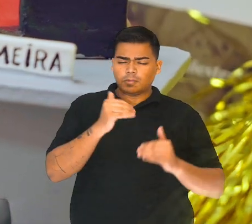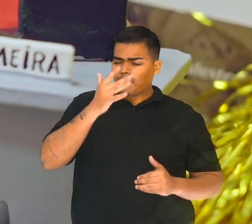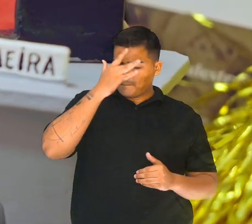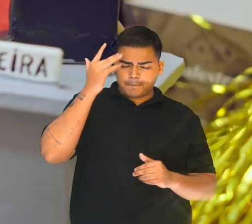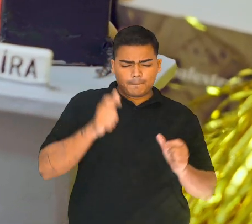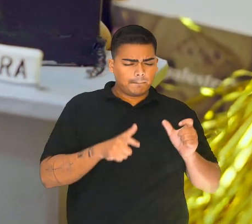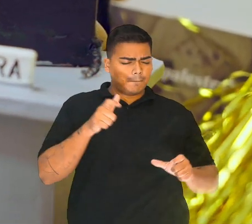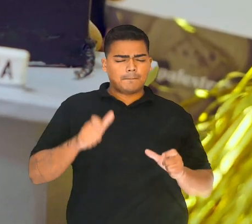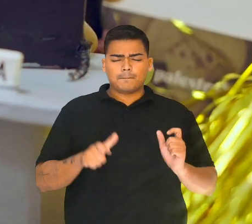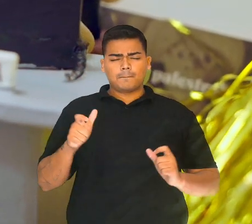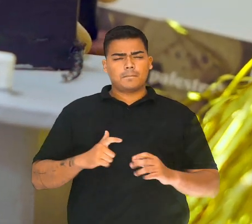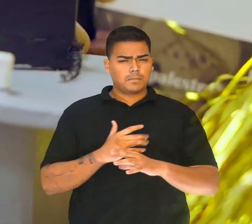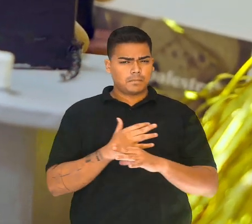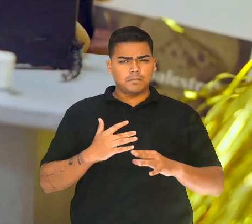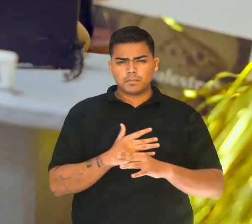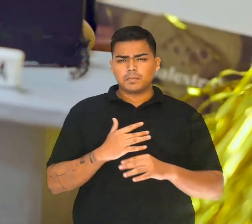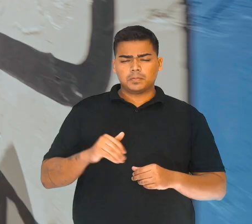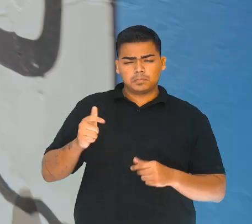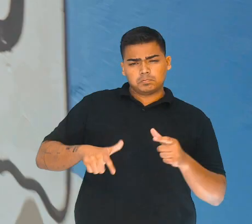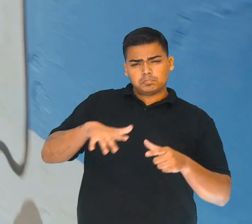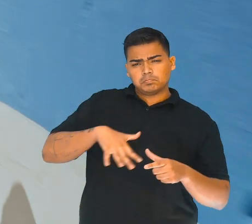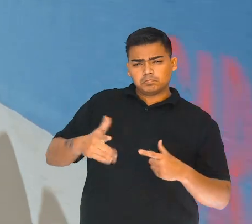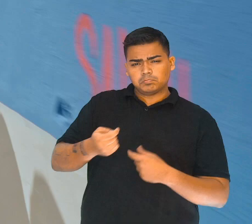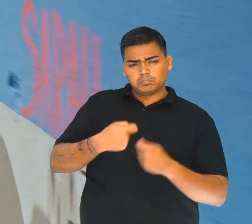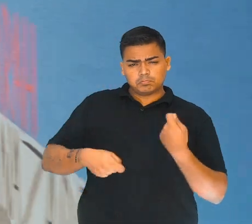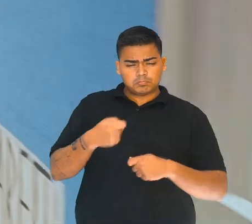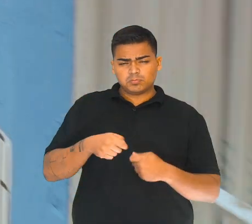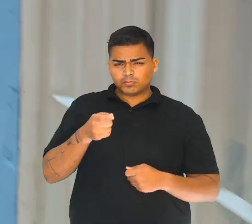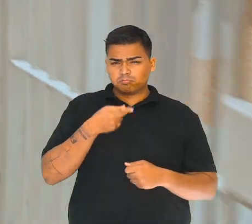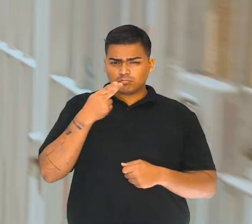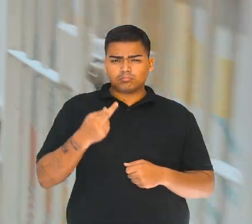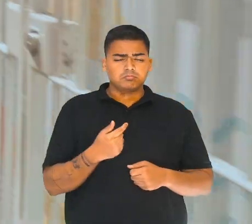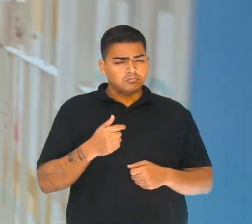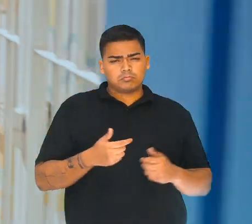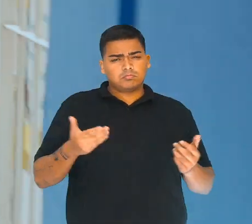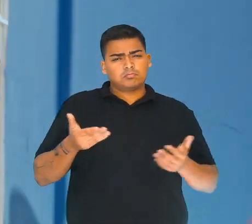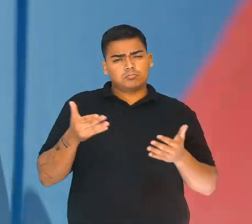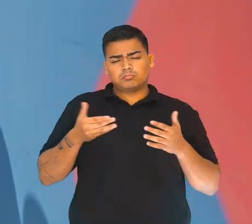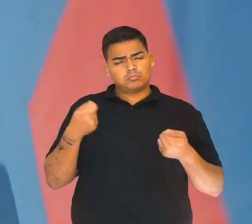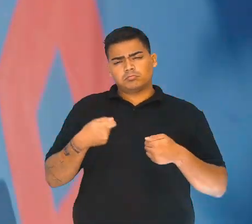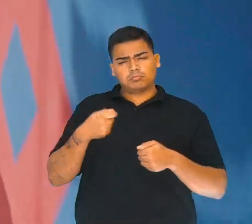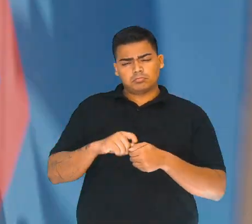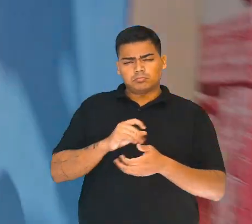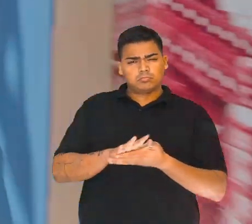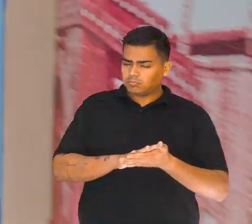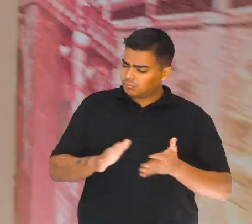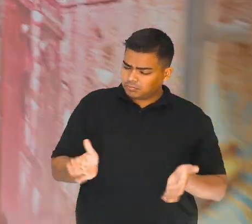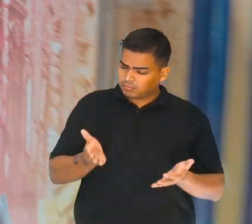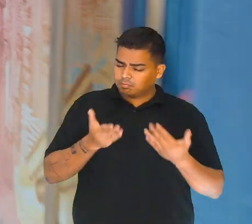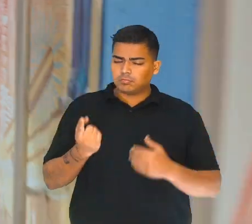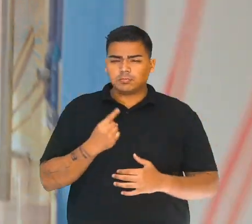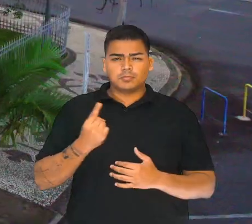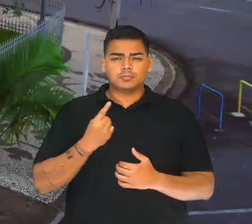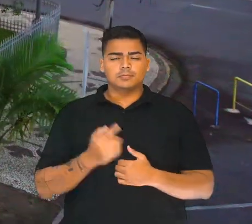de pessoas, da cidade, da região, dos negócios, para você dizer, ok, agora ninguém precisa mais mobilizar nada, vai